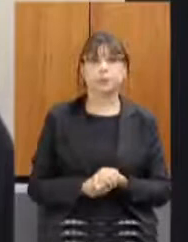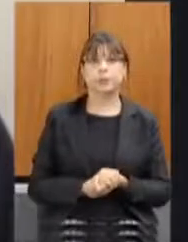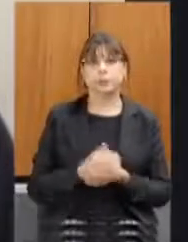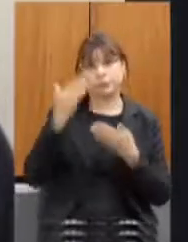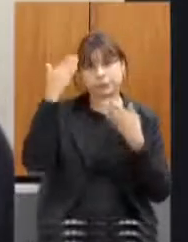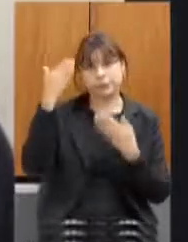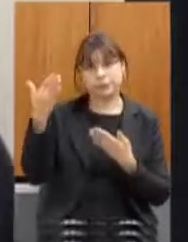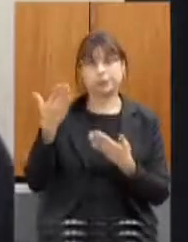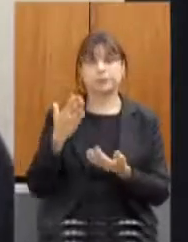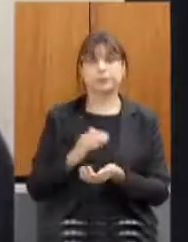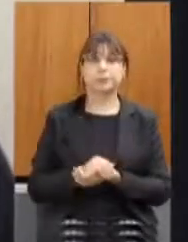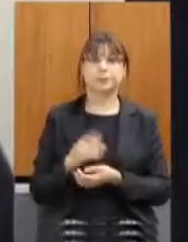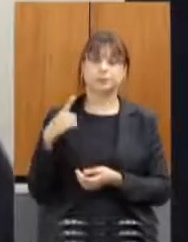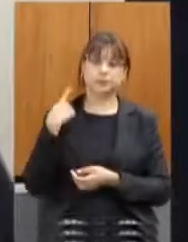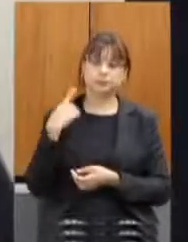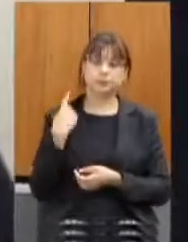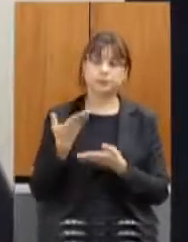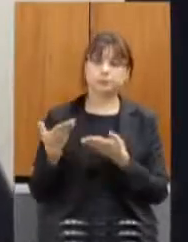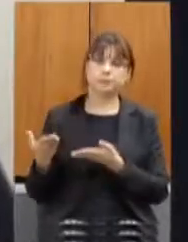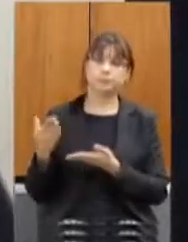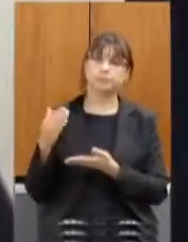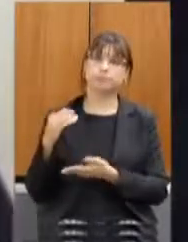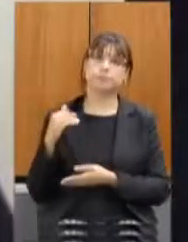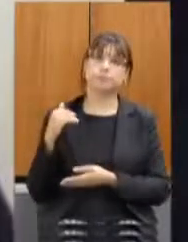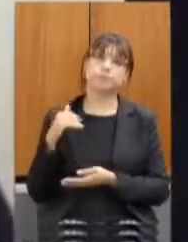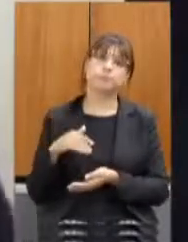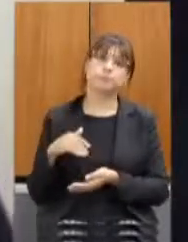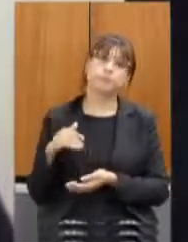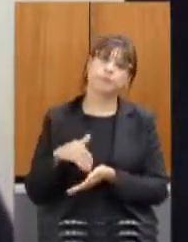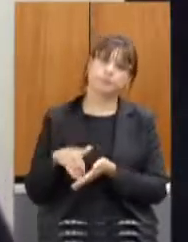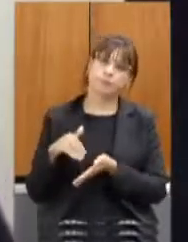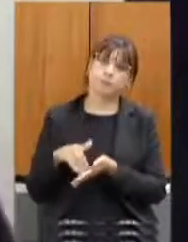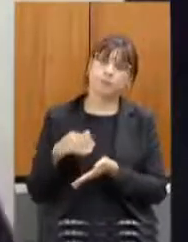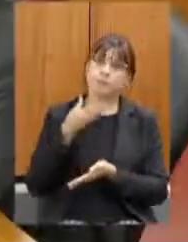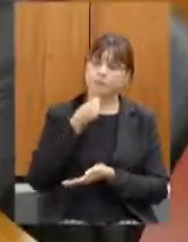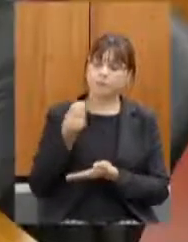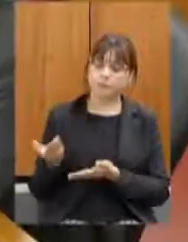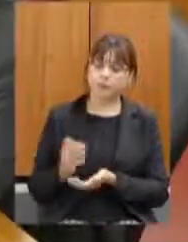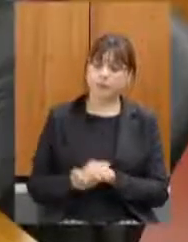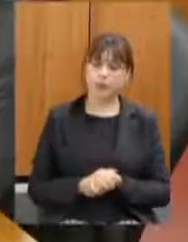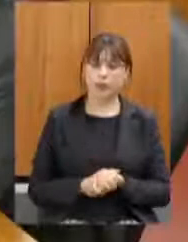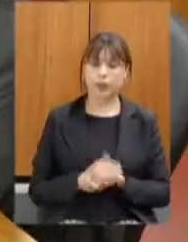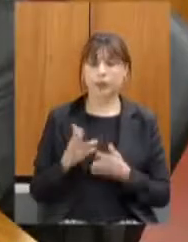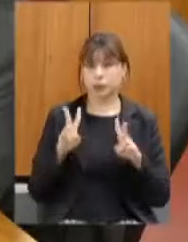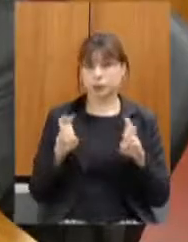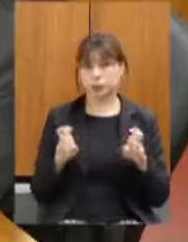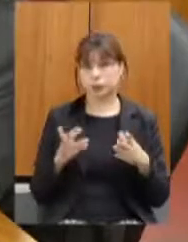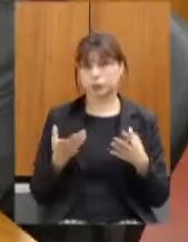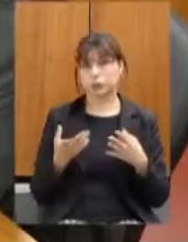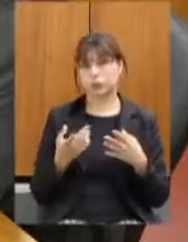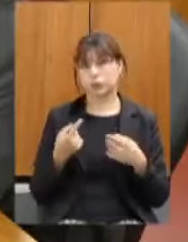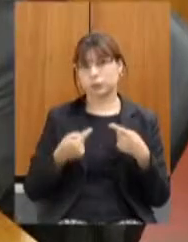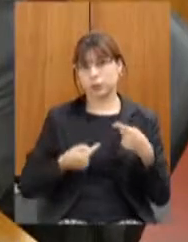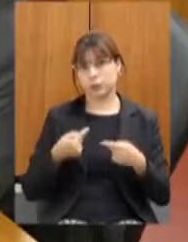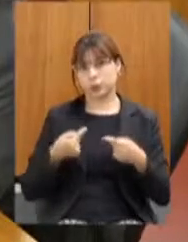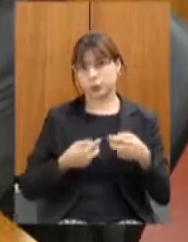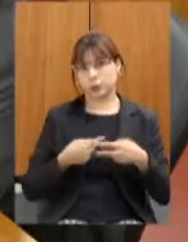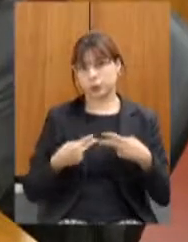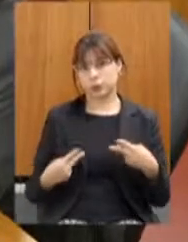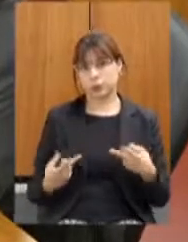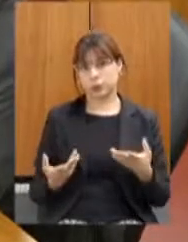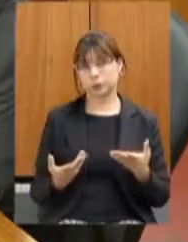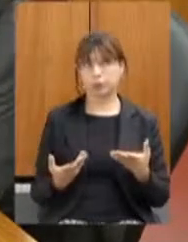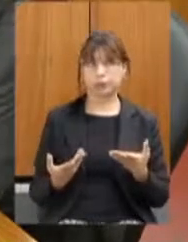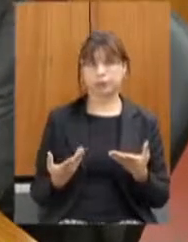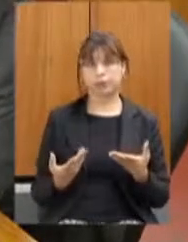palavras secretário causa do ar obrigado pastor pelas perguntas em relação à política e